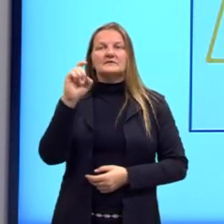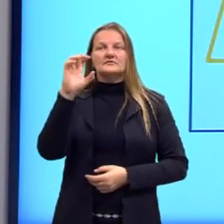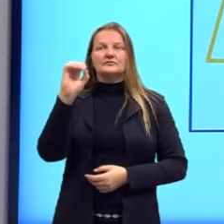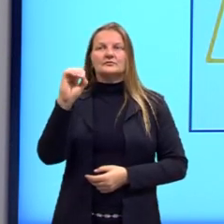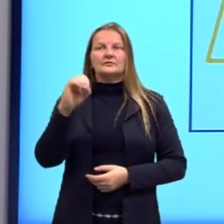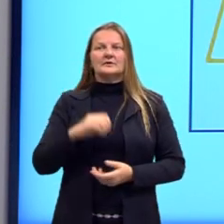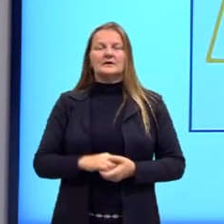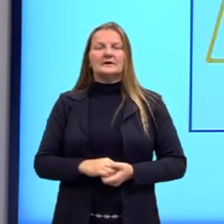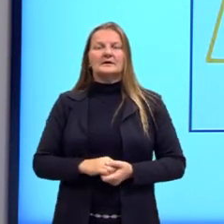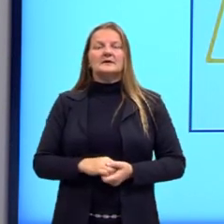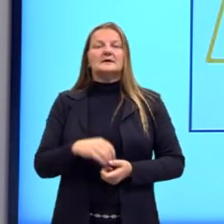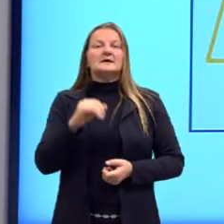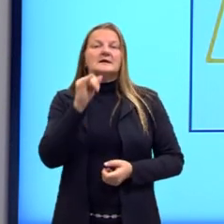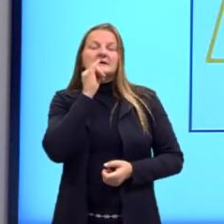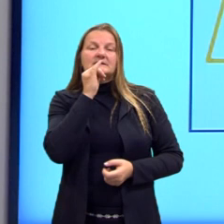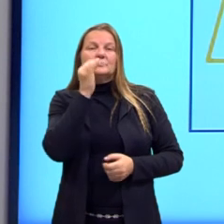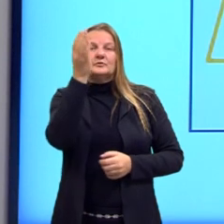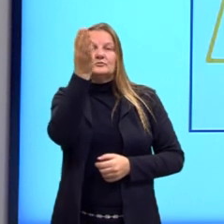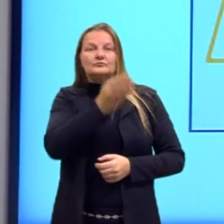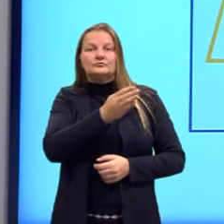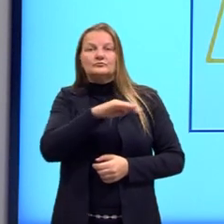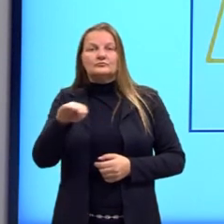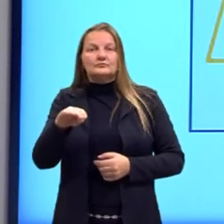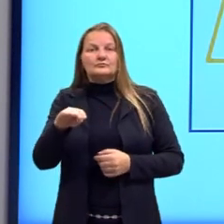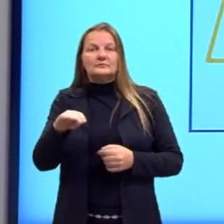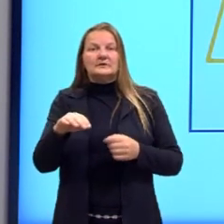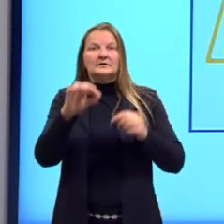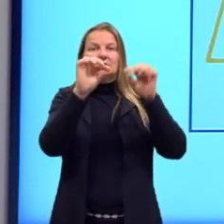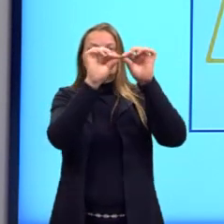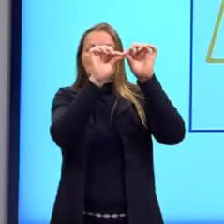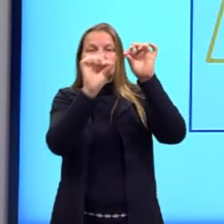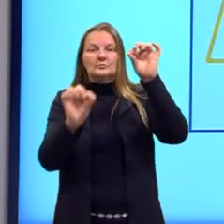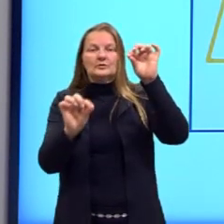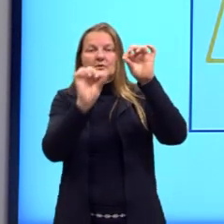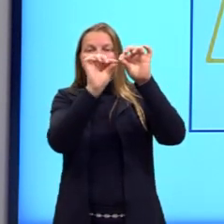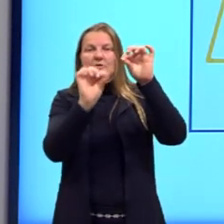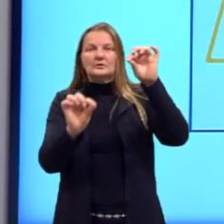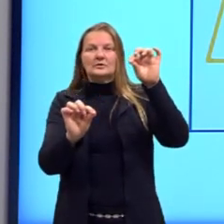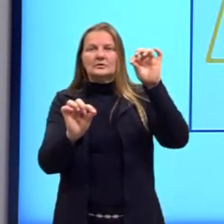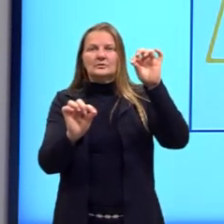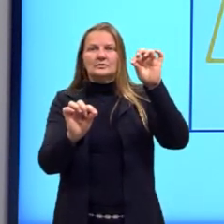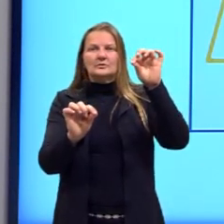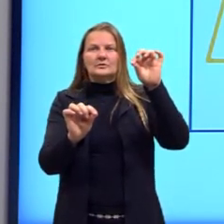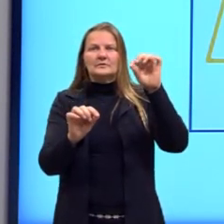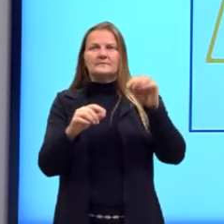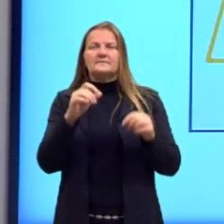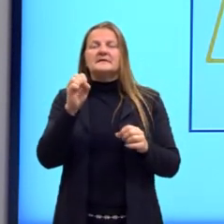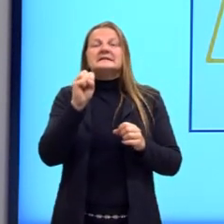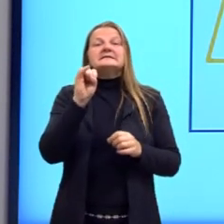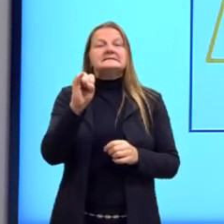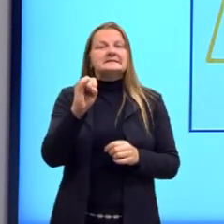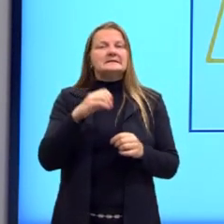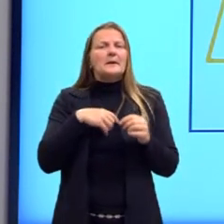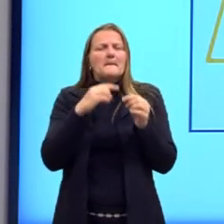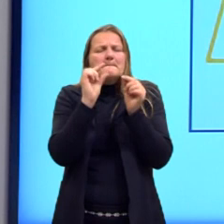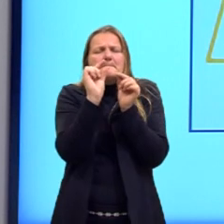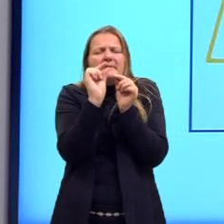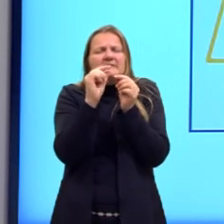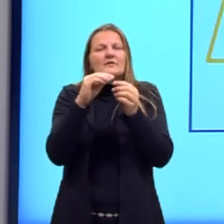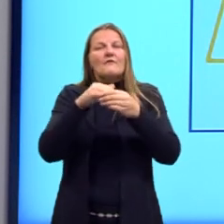agora o polígono côncavo quando nós juntamos os dois pontos mesmo que seja um